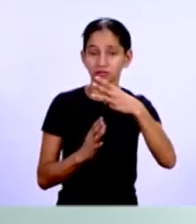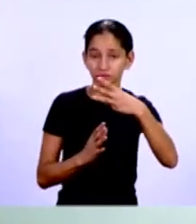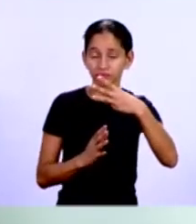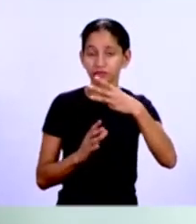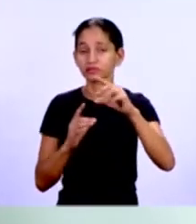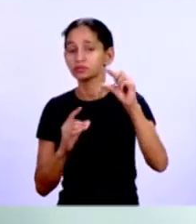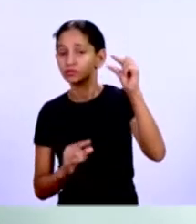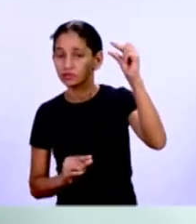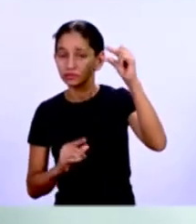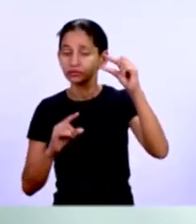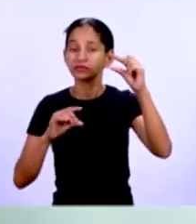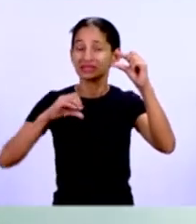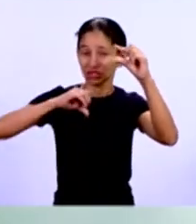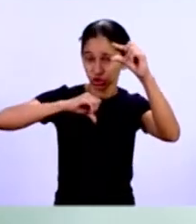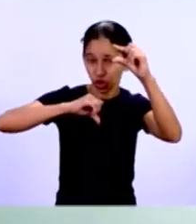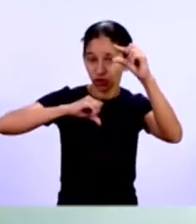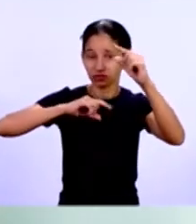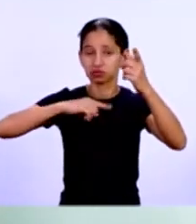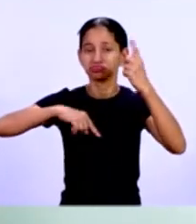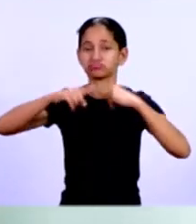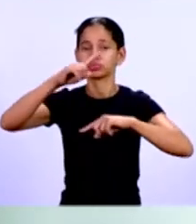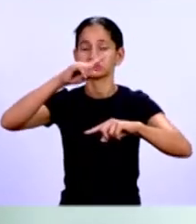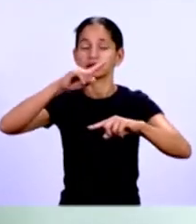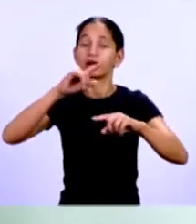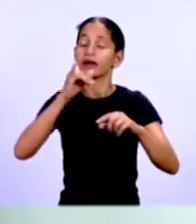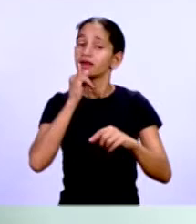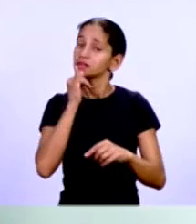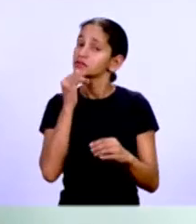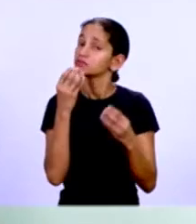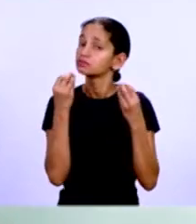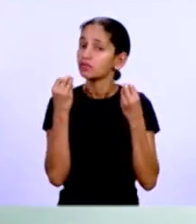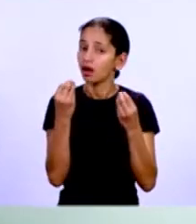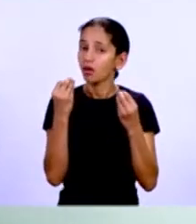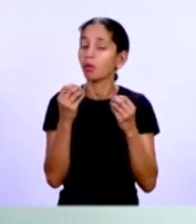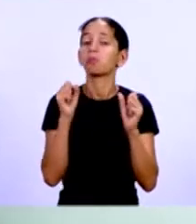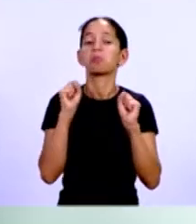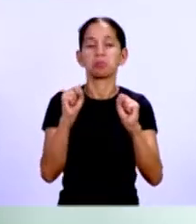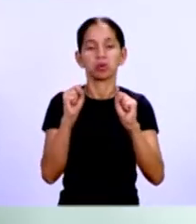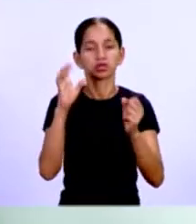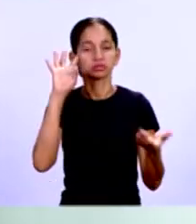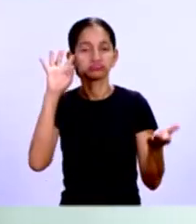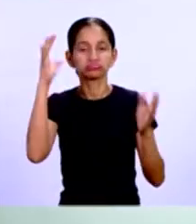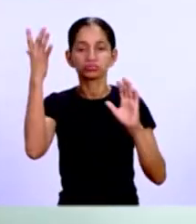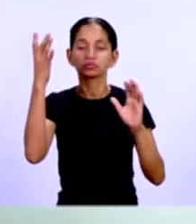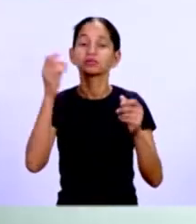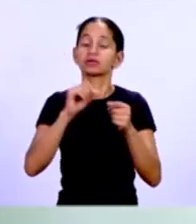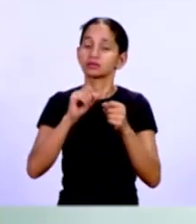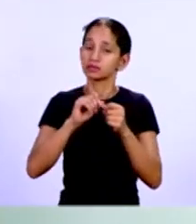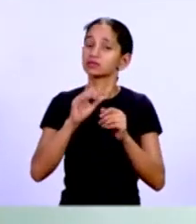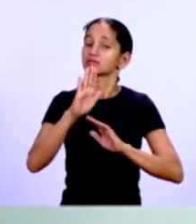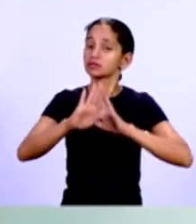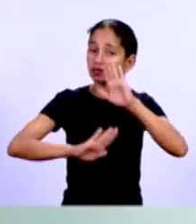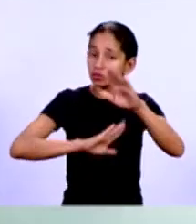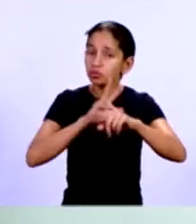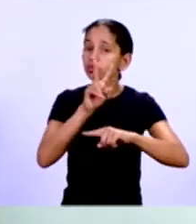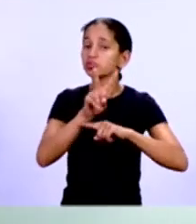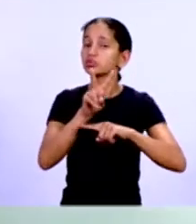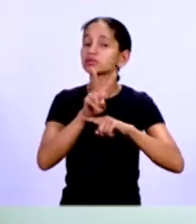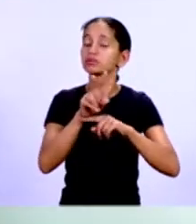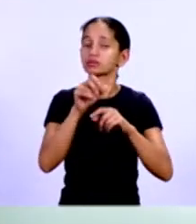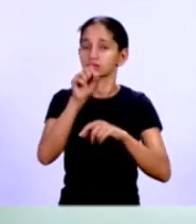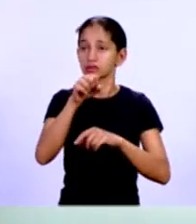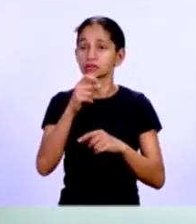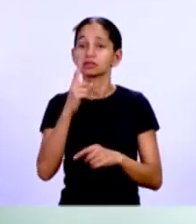é o mínimo, que é o 9, mas ele está aí num valor substancial, que é o valor de 3, então ele tem que ser considerado porque é um risco que sim